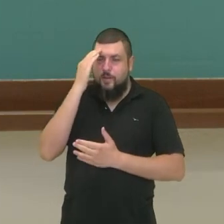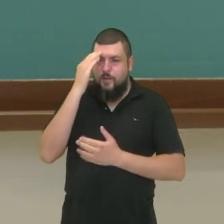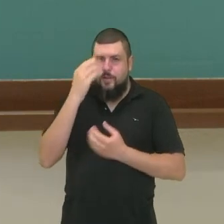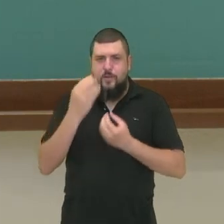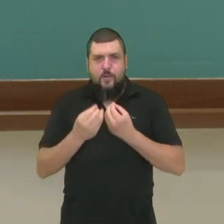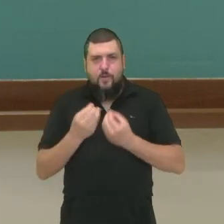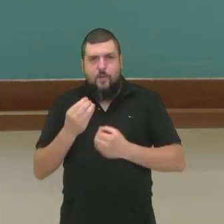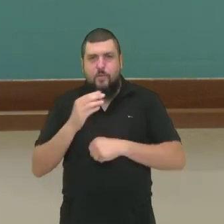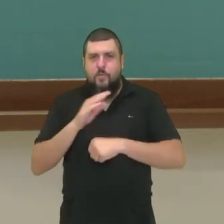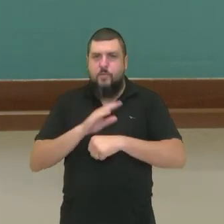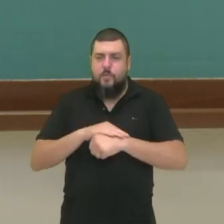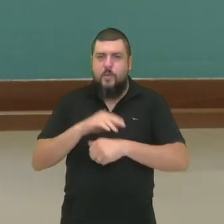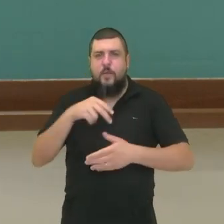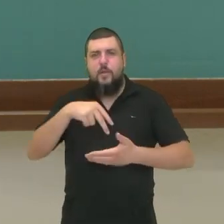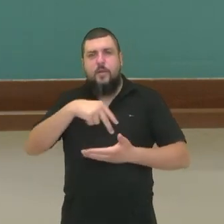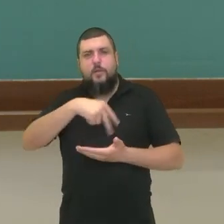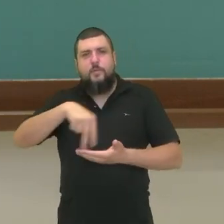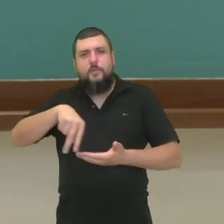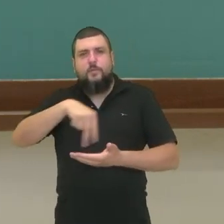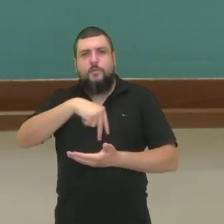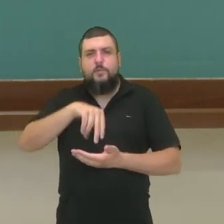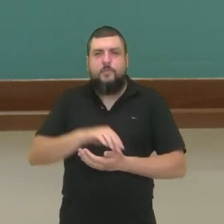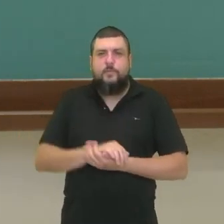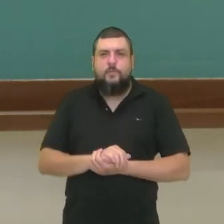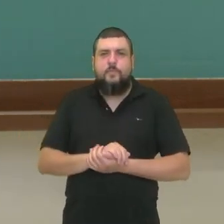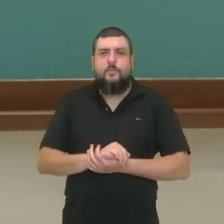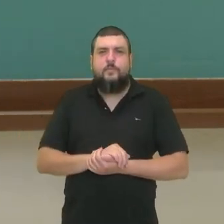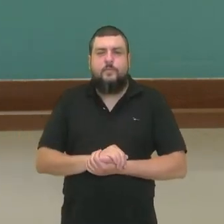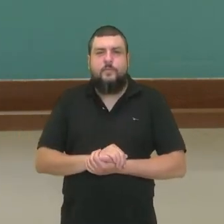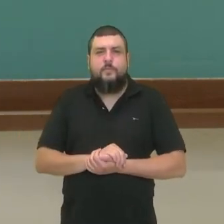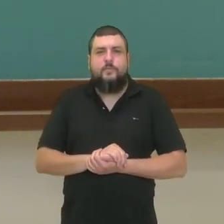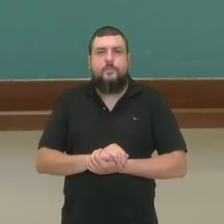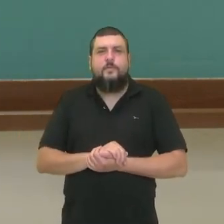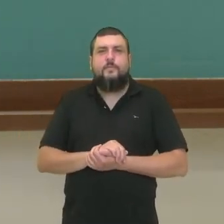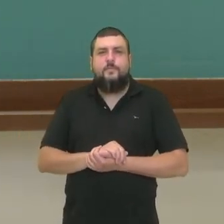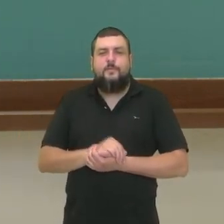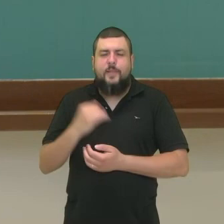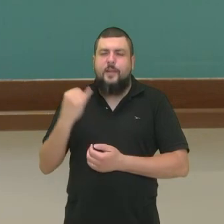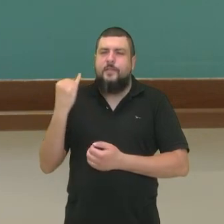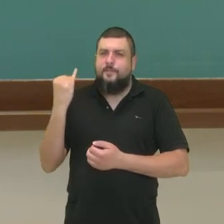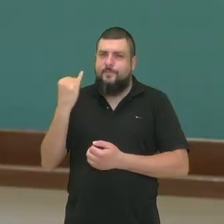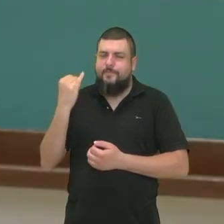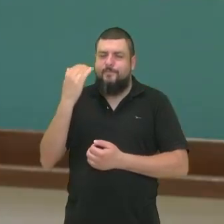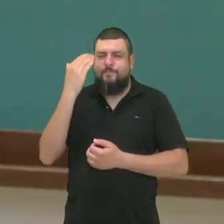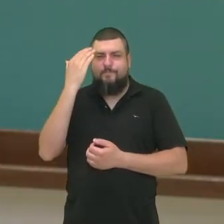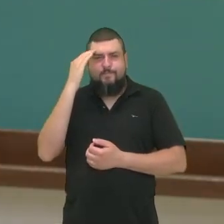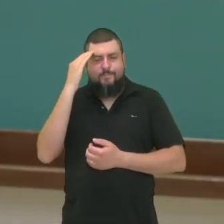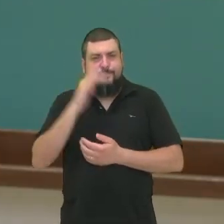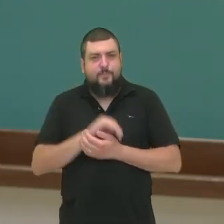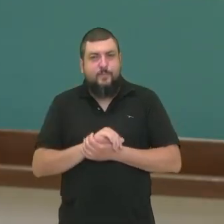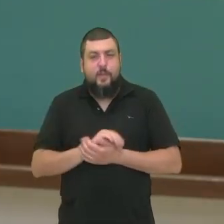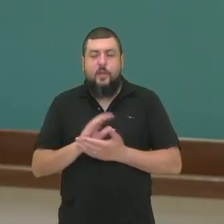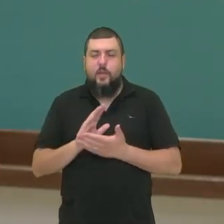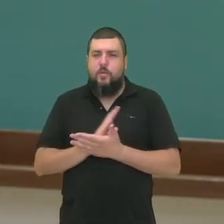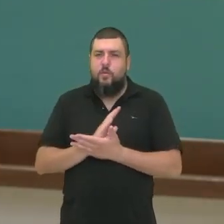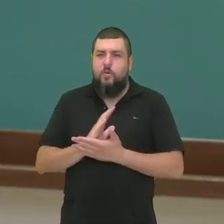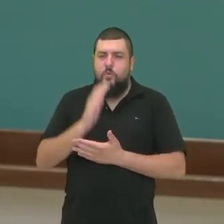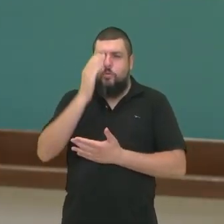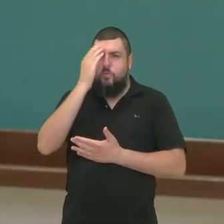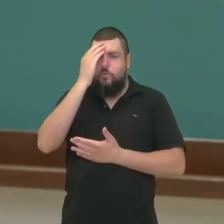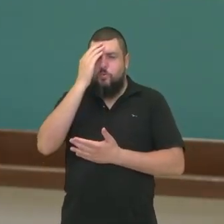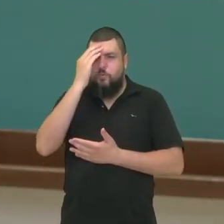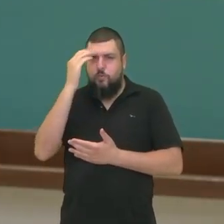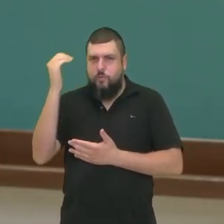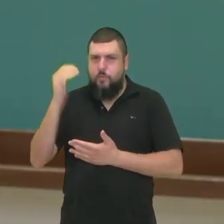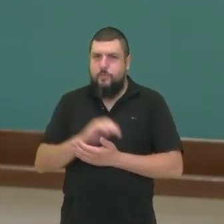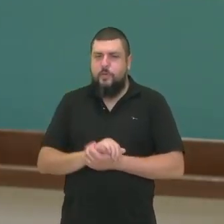compasso, né? Da questão musical também da ciranda, que é muito importante, inclusive com artistas, né, famosos,